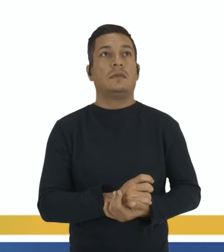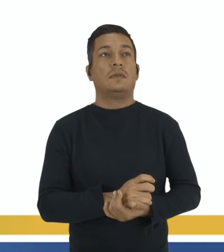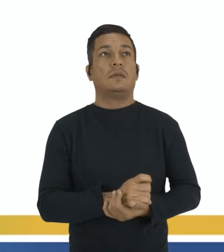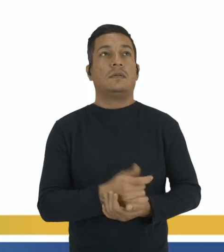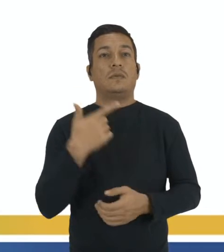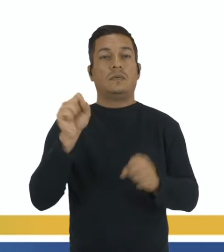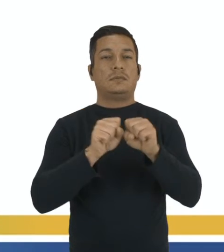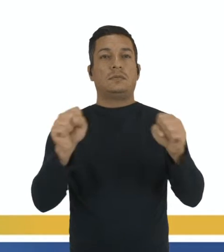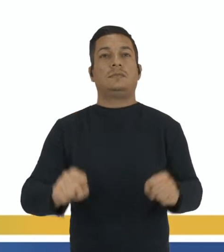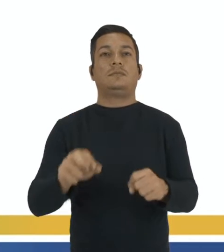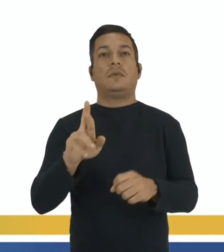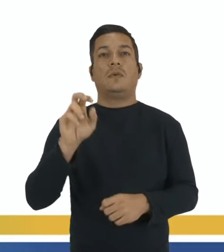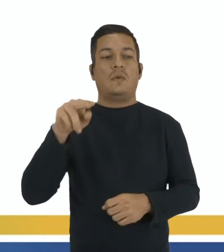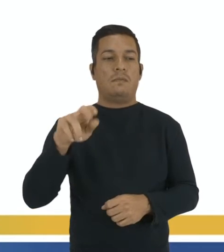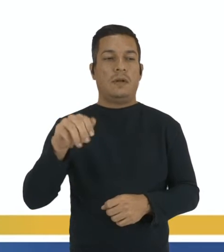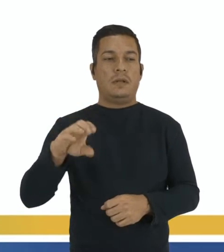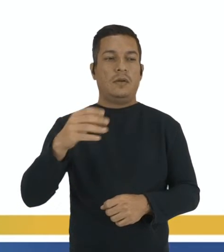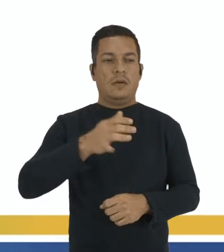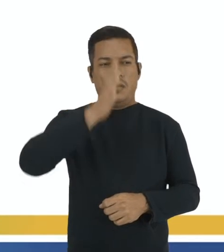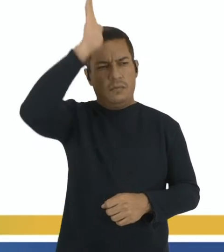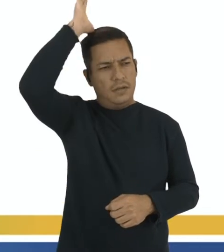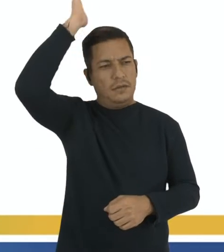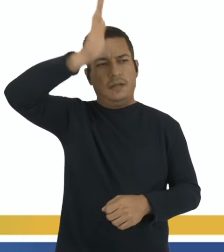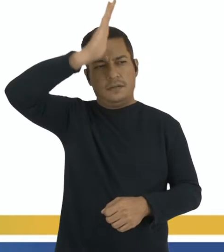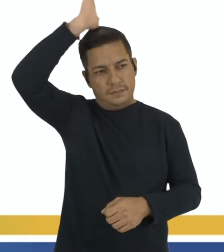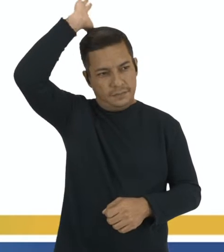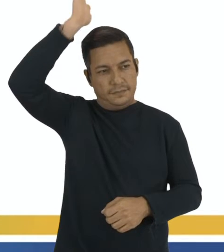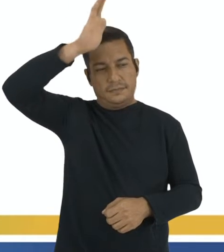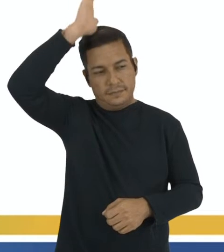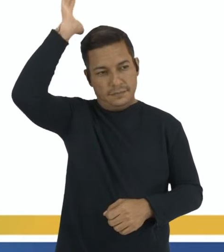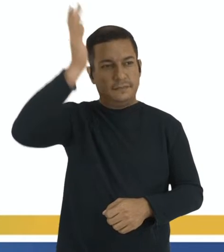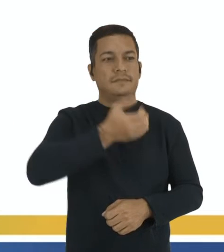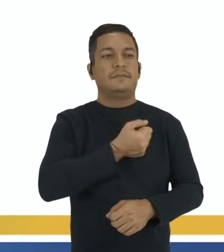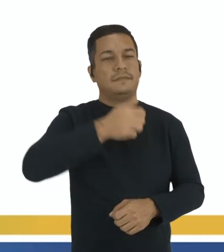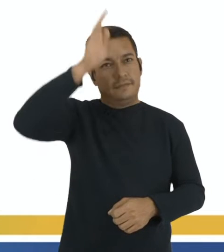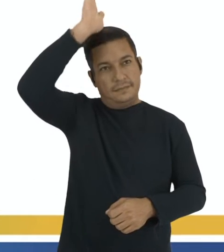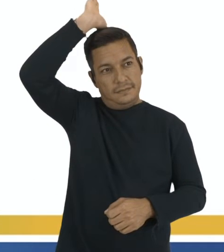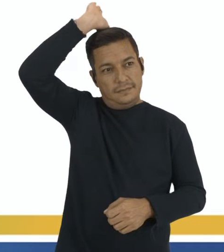Outro sistema também é o sistema romano, pessoal. O sistema de numeração romano, ele